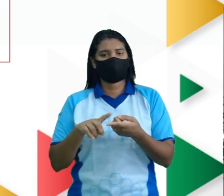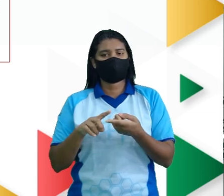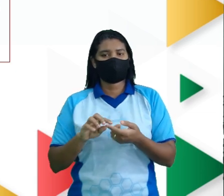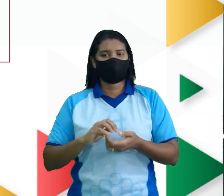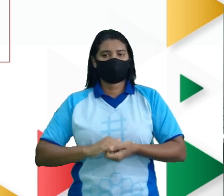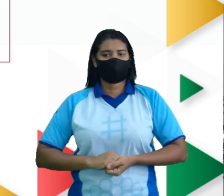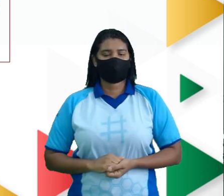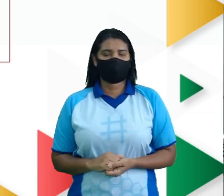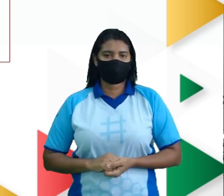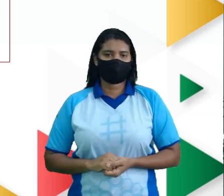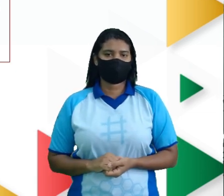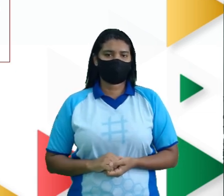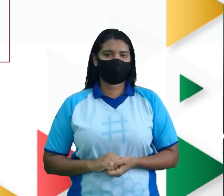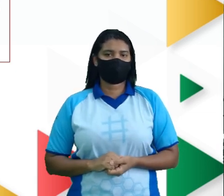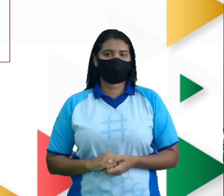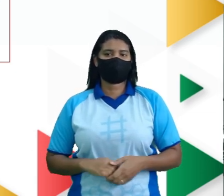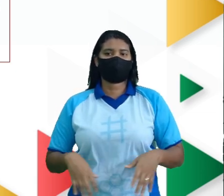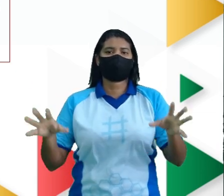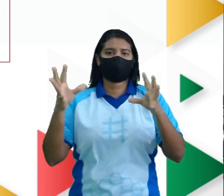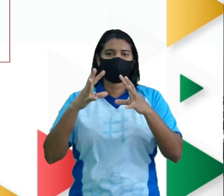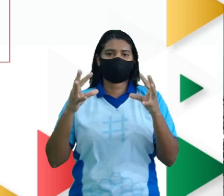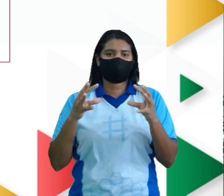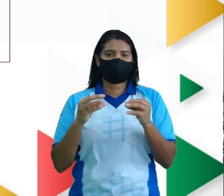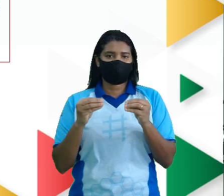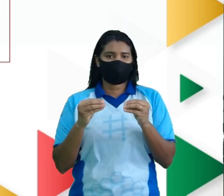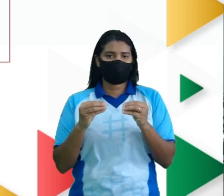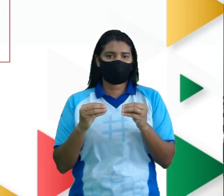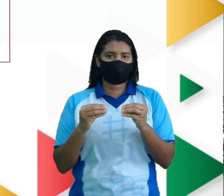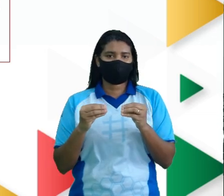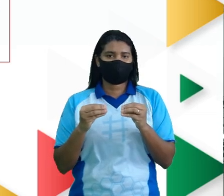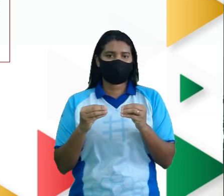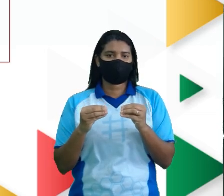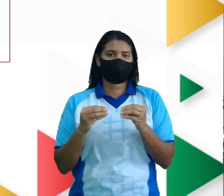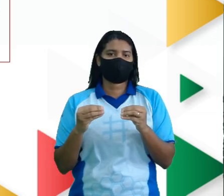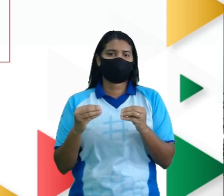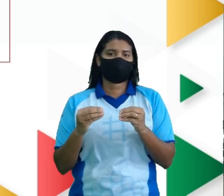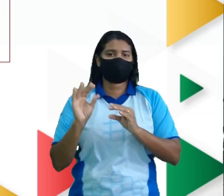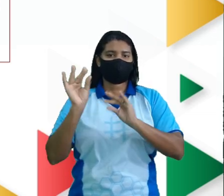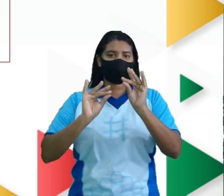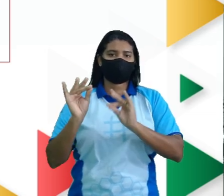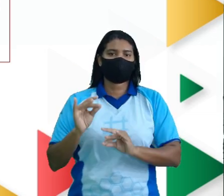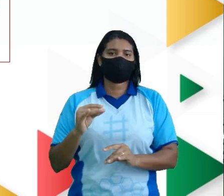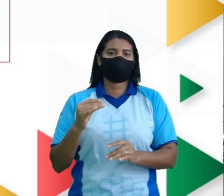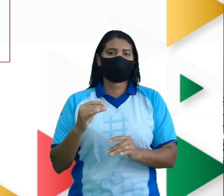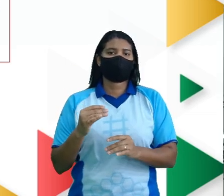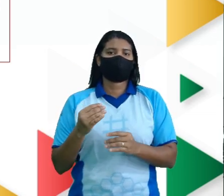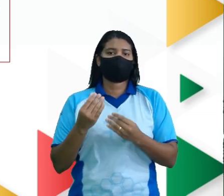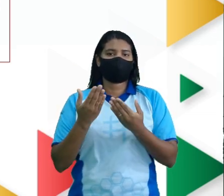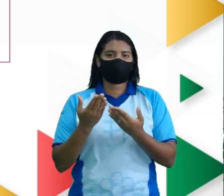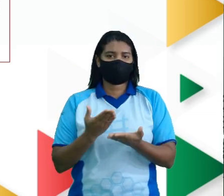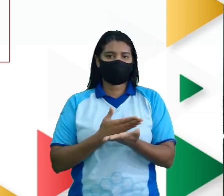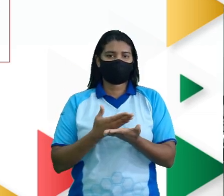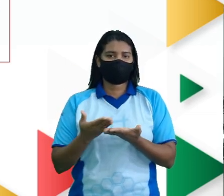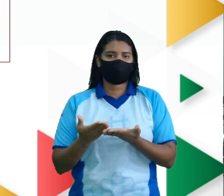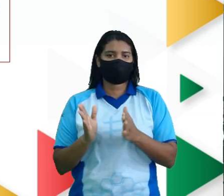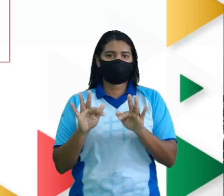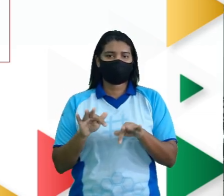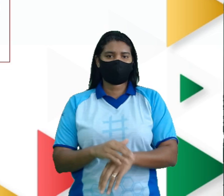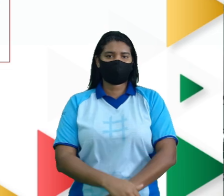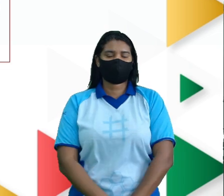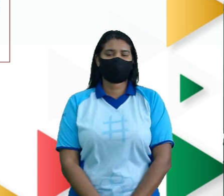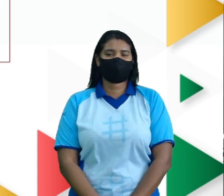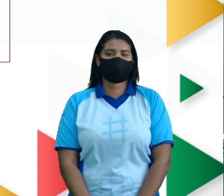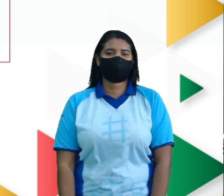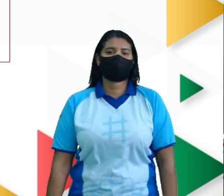uma resumida descrição. Cada símbolo tem sua especificidade e aí ele tem começo, meio e fim, tá?